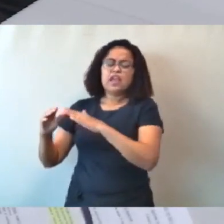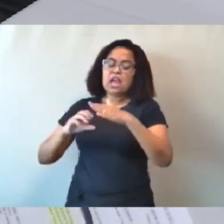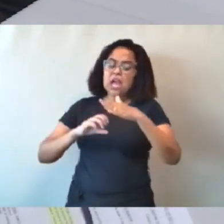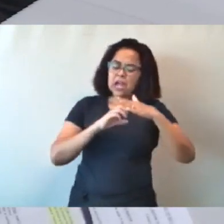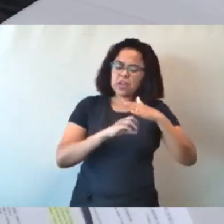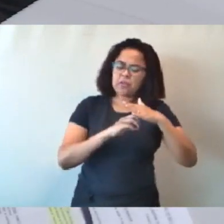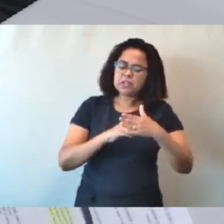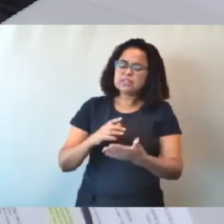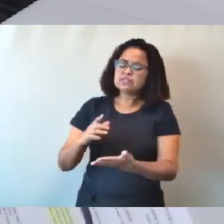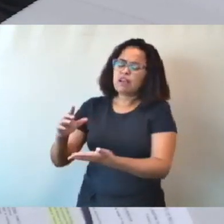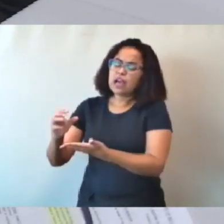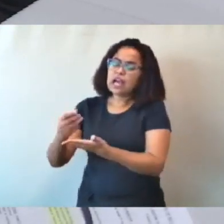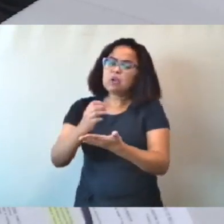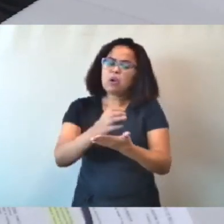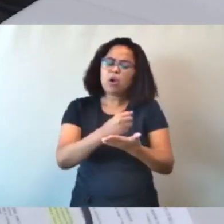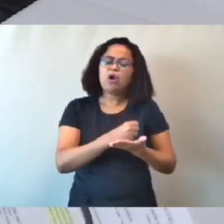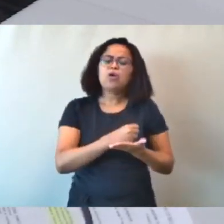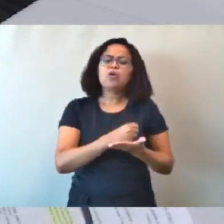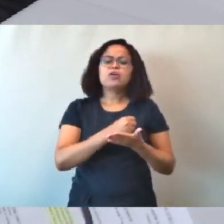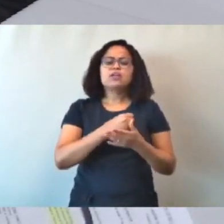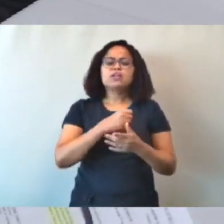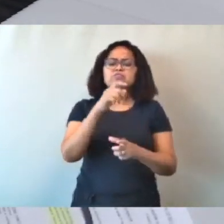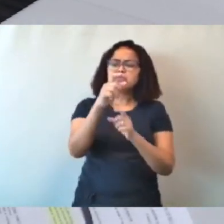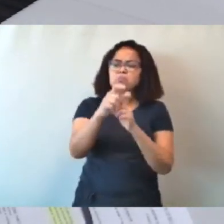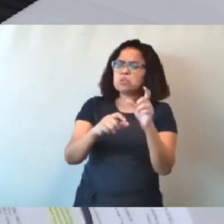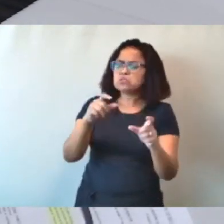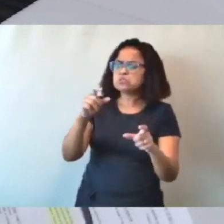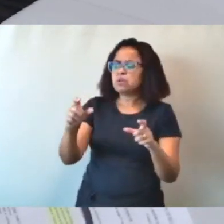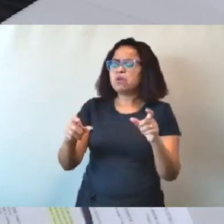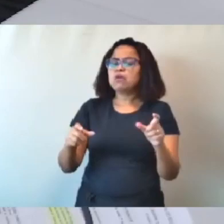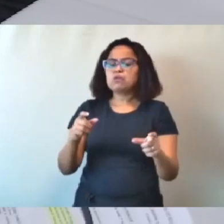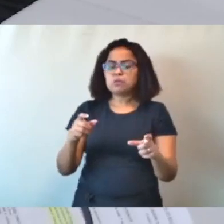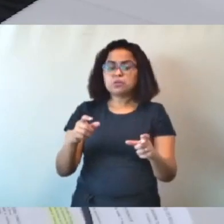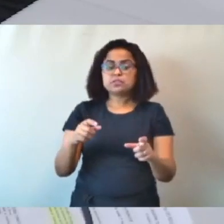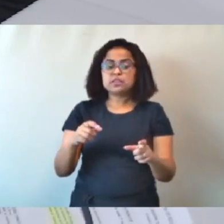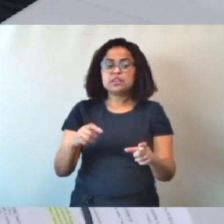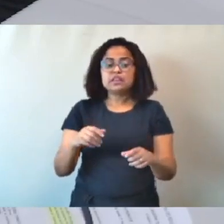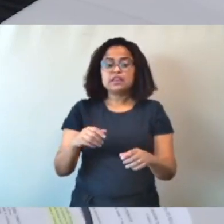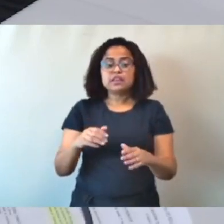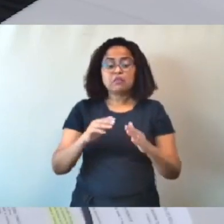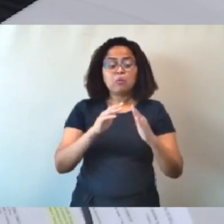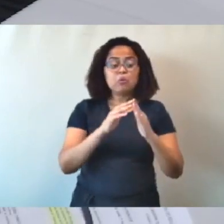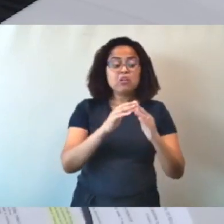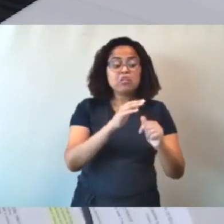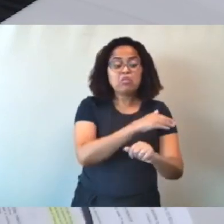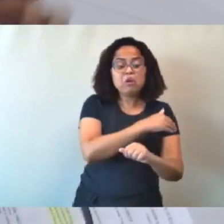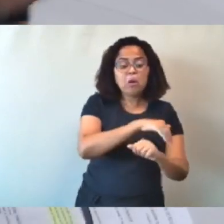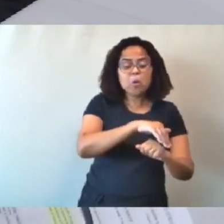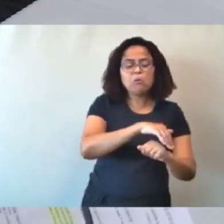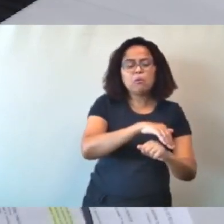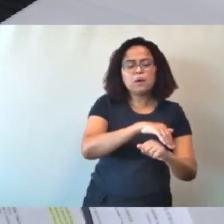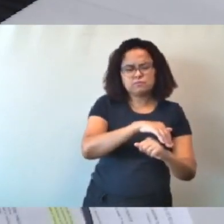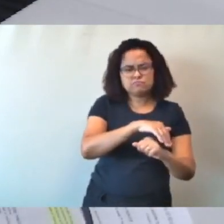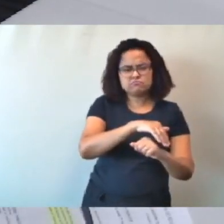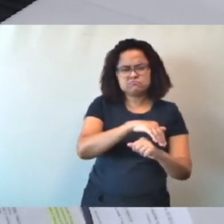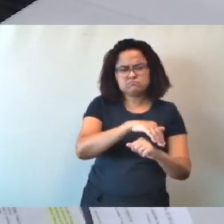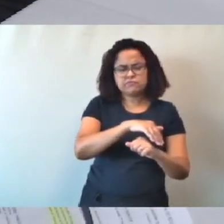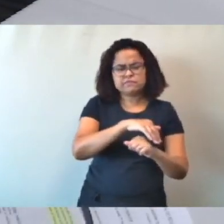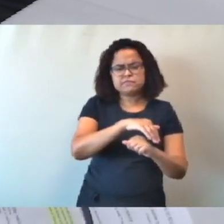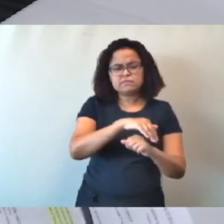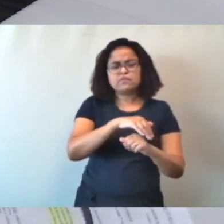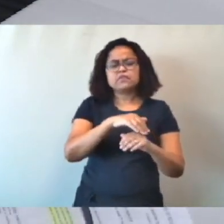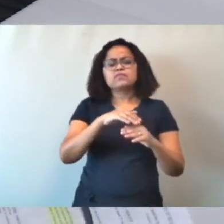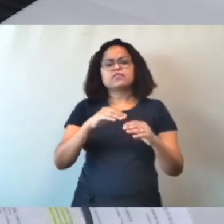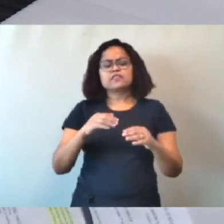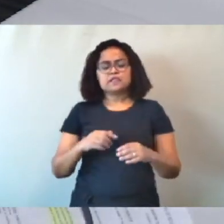que estavam na rua para se tornar funcionários, tem habitação, enfim, bem na